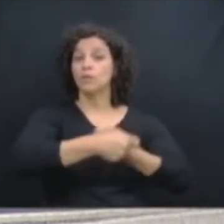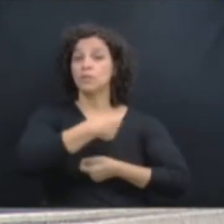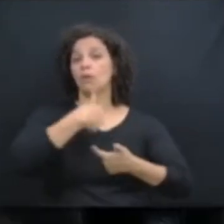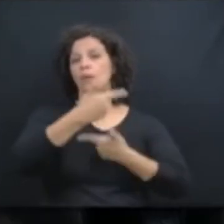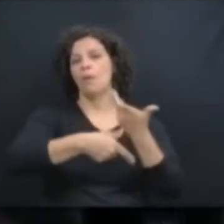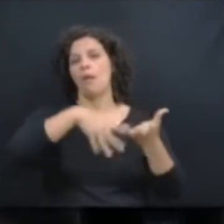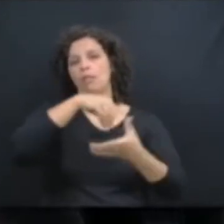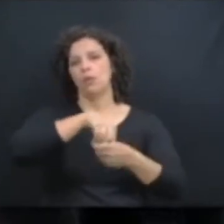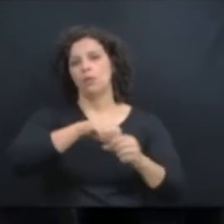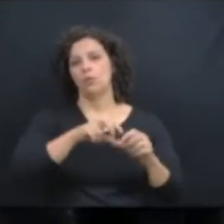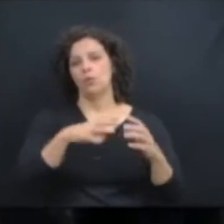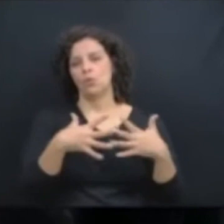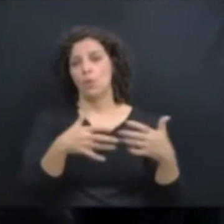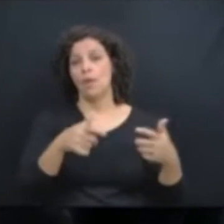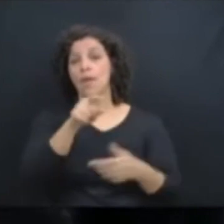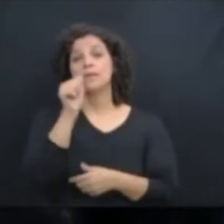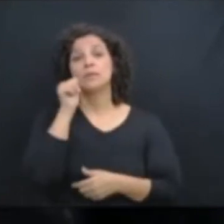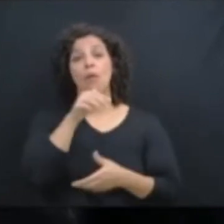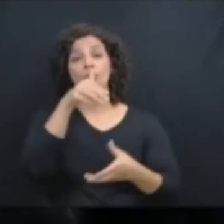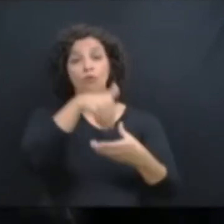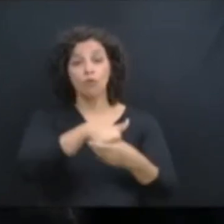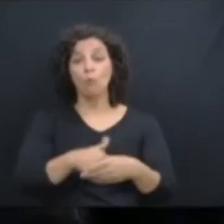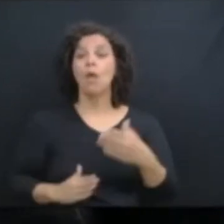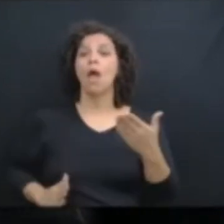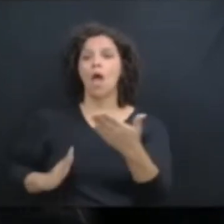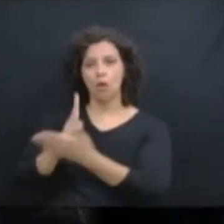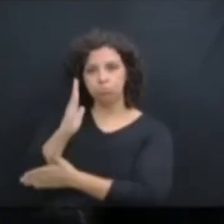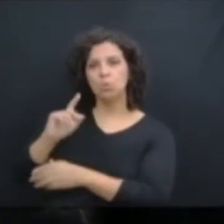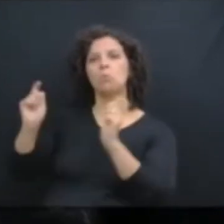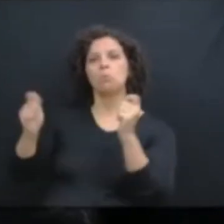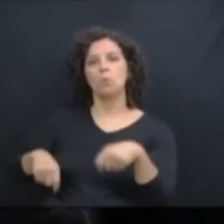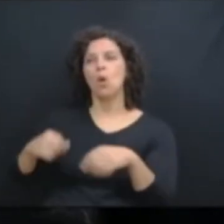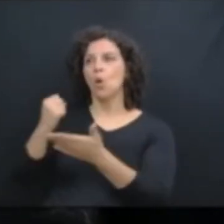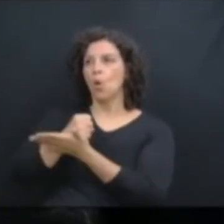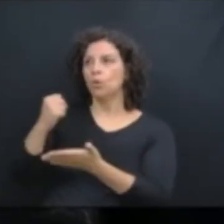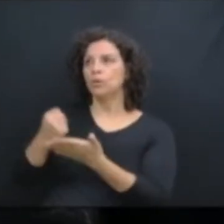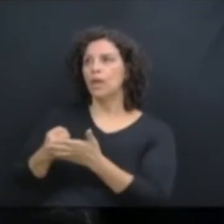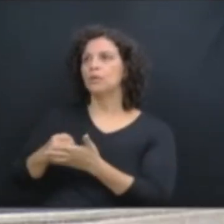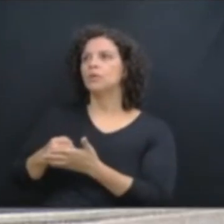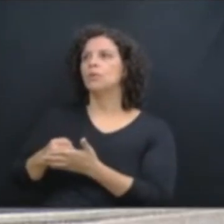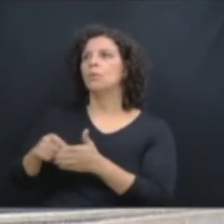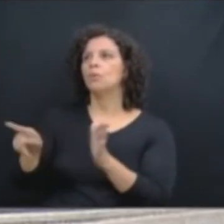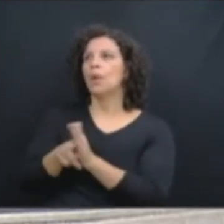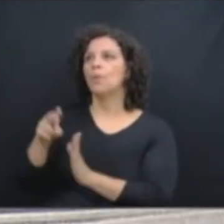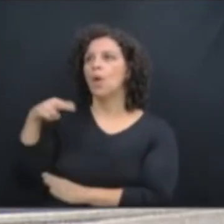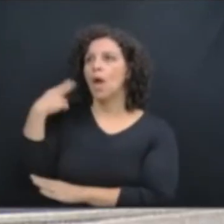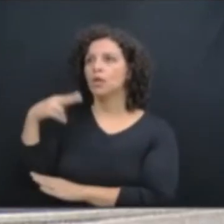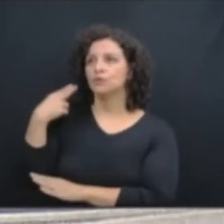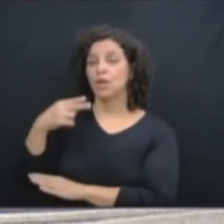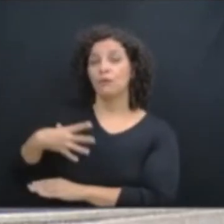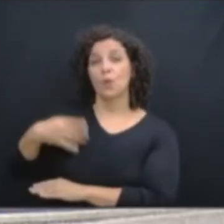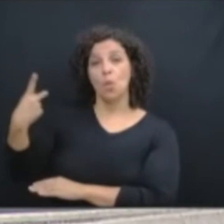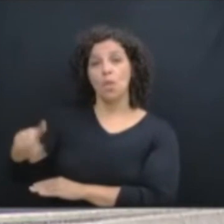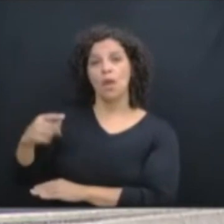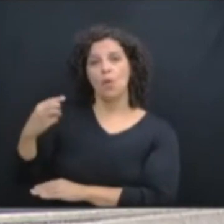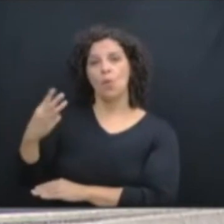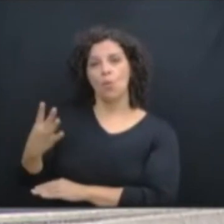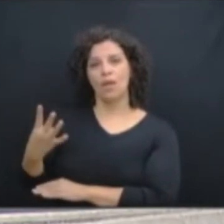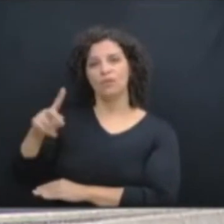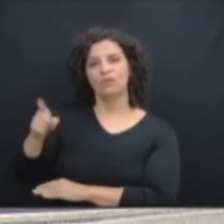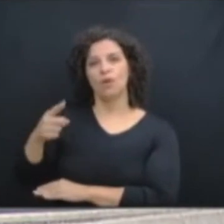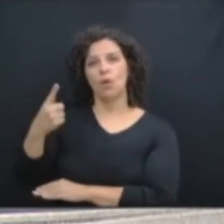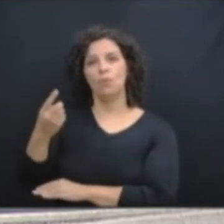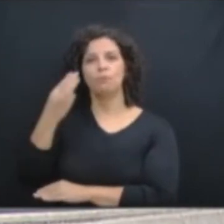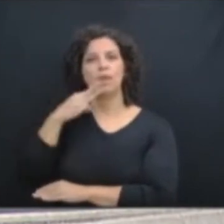da Copel. Ela votou, inclusive, a favor para contratar o escritório do filho por 4,1 milhões de reais sem